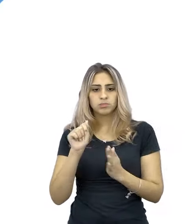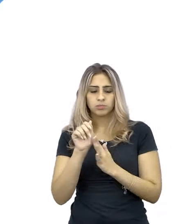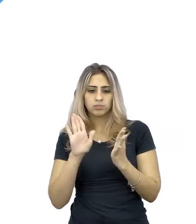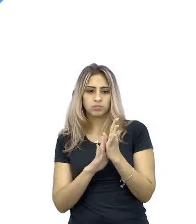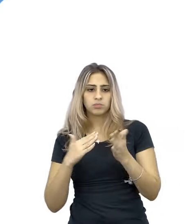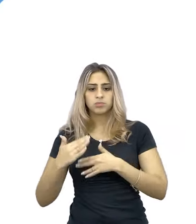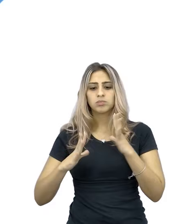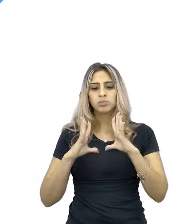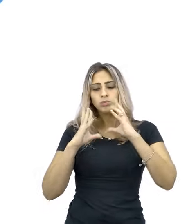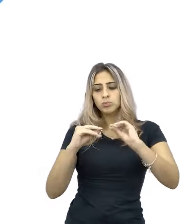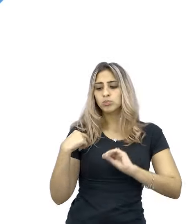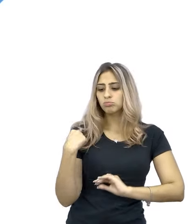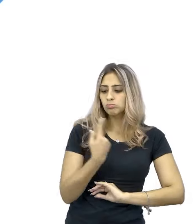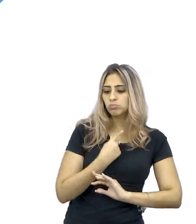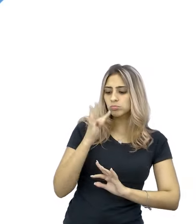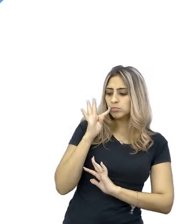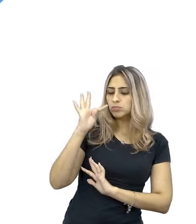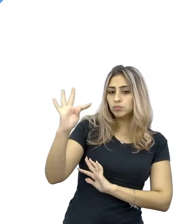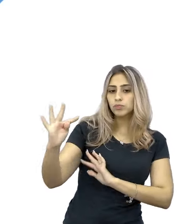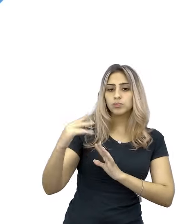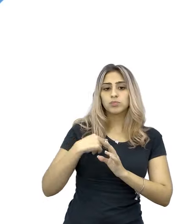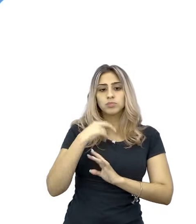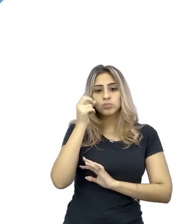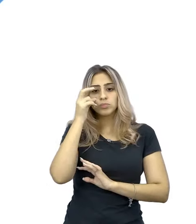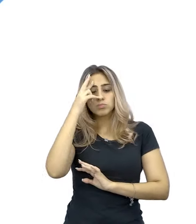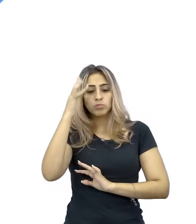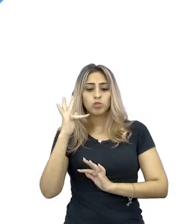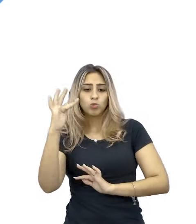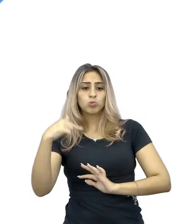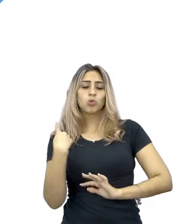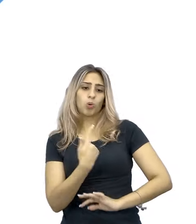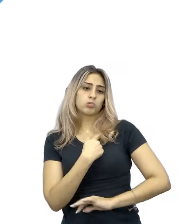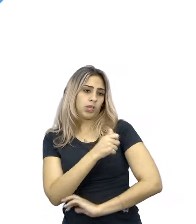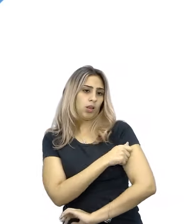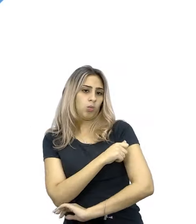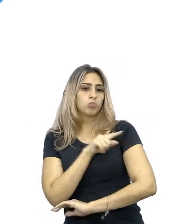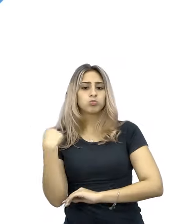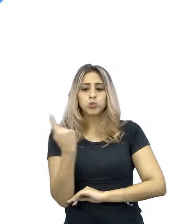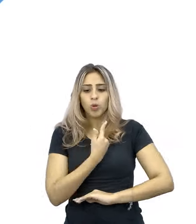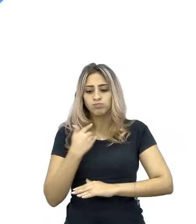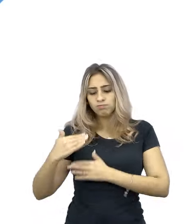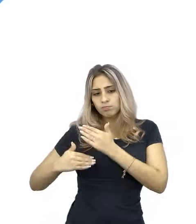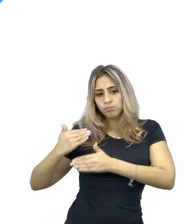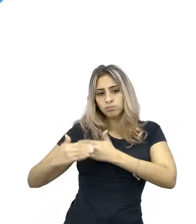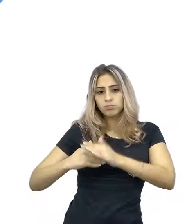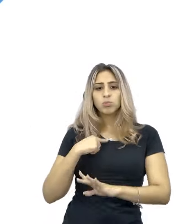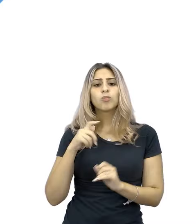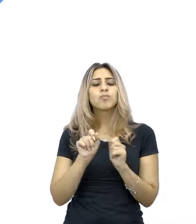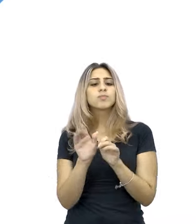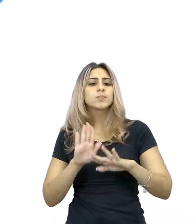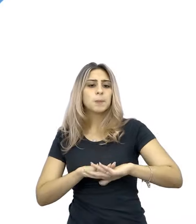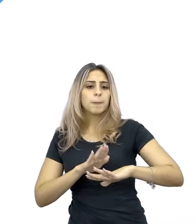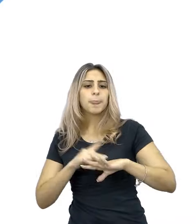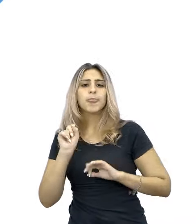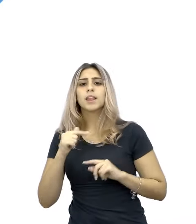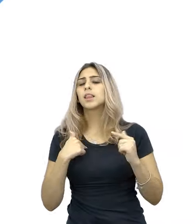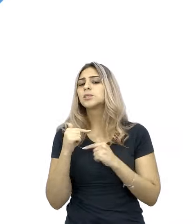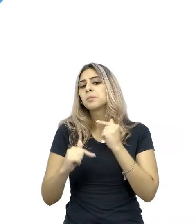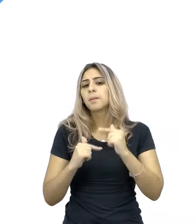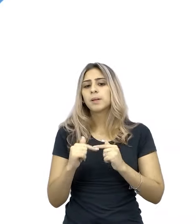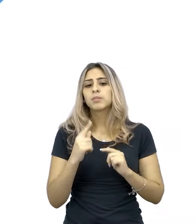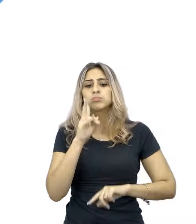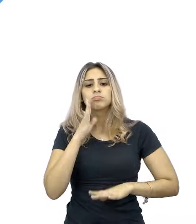atividades e dos nossos futuros, dos nossos estudantes. No nosso desenvolvimento, o que a gente faz? O que nós trabalhamos?